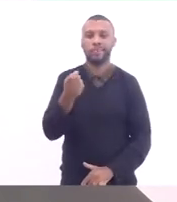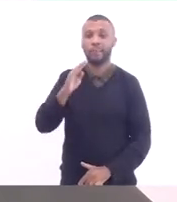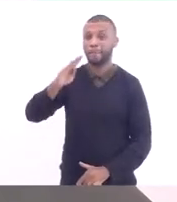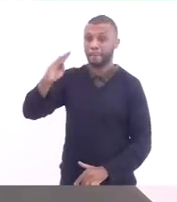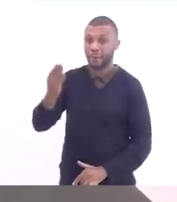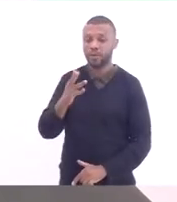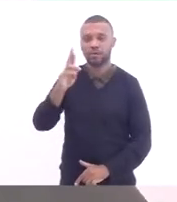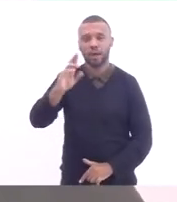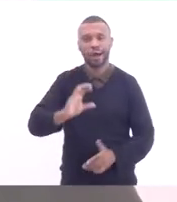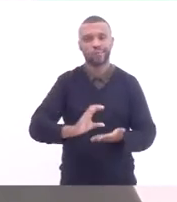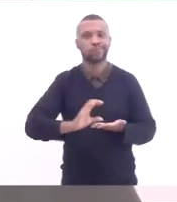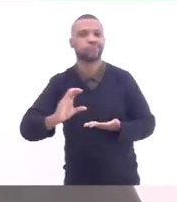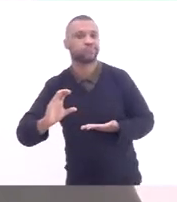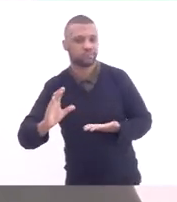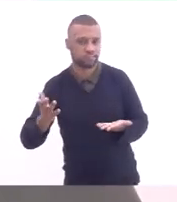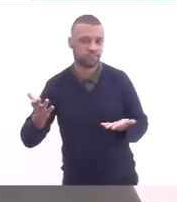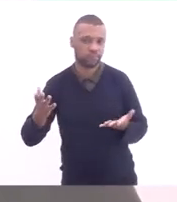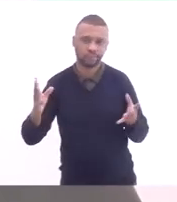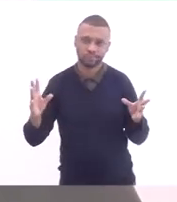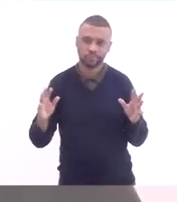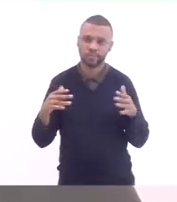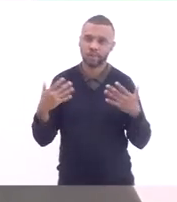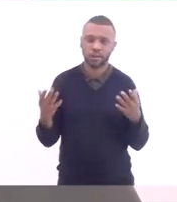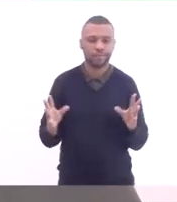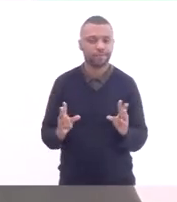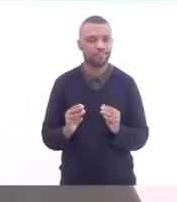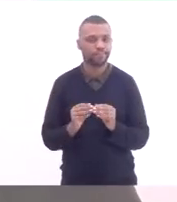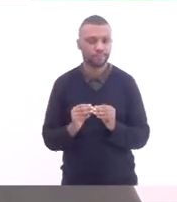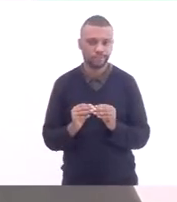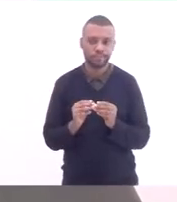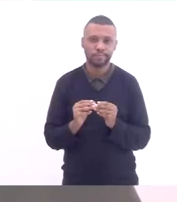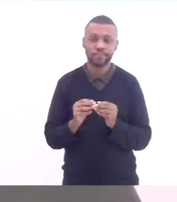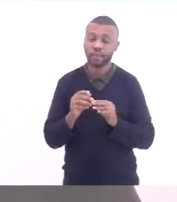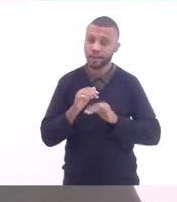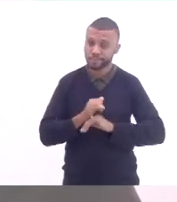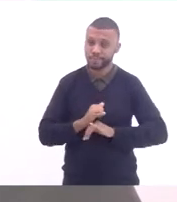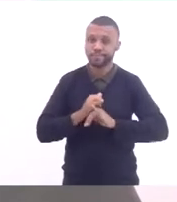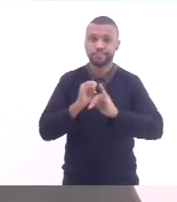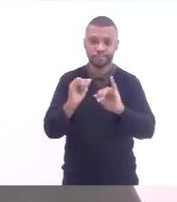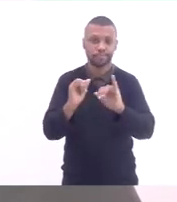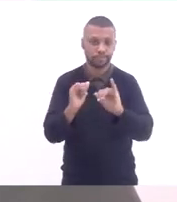R$ 200 bilhões. Bom, feito esse registro...